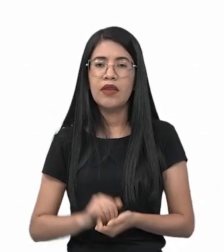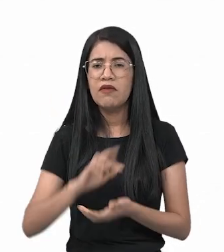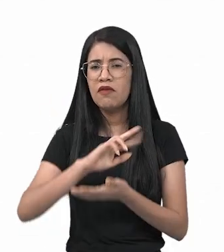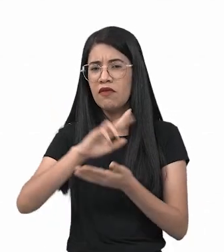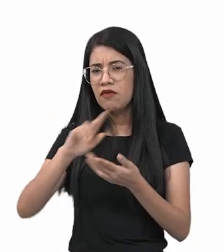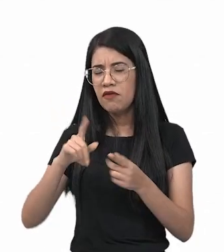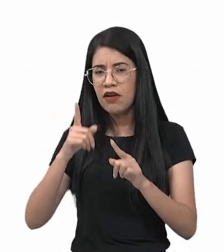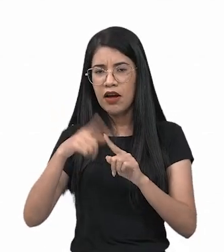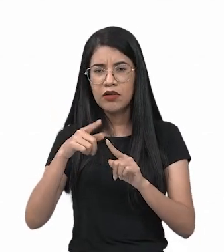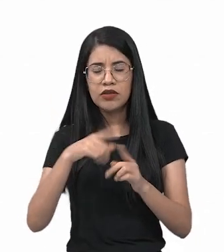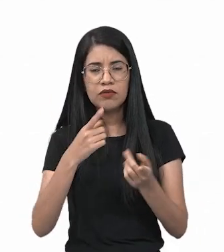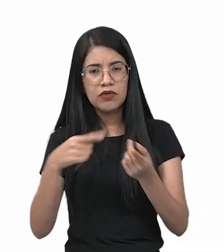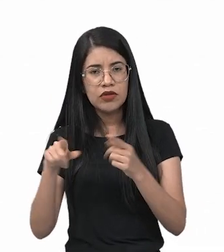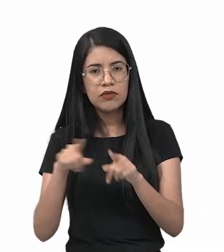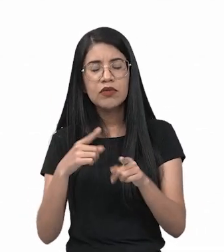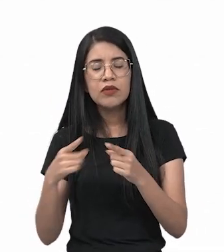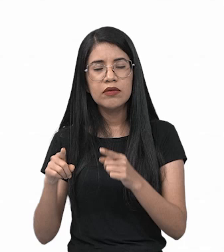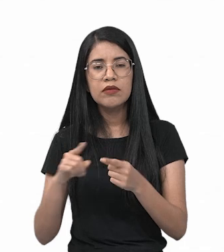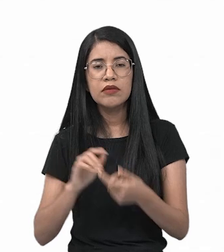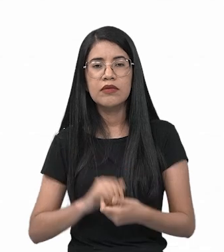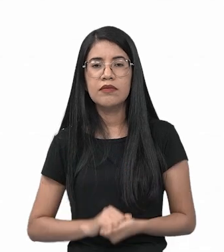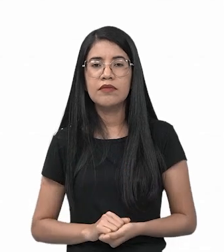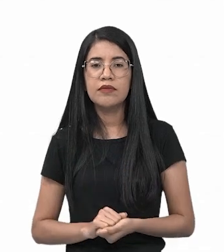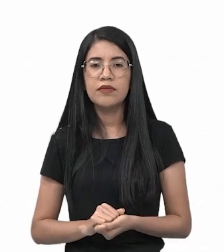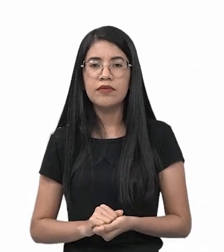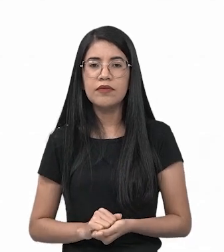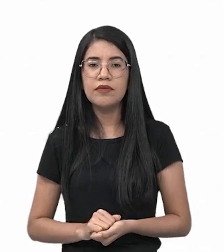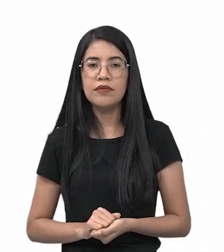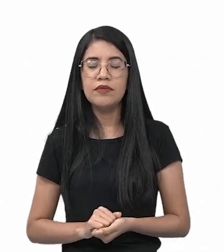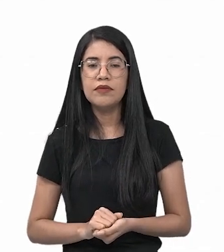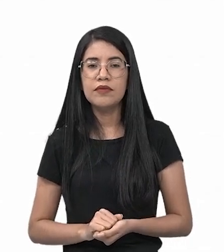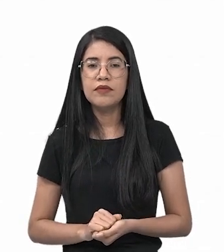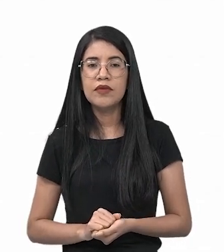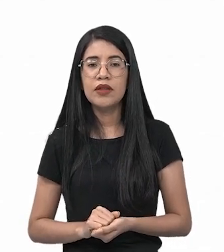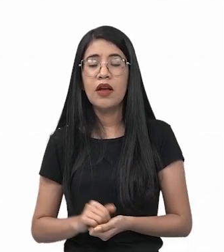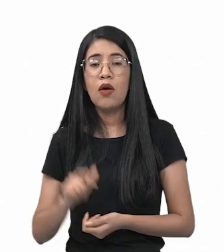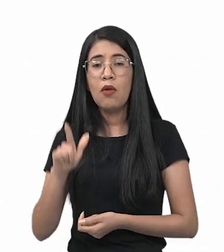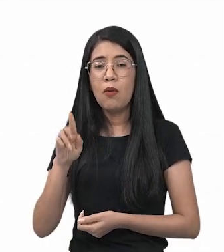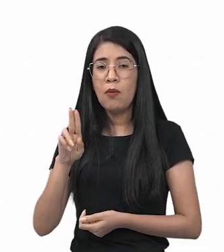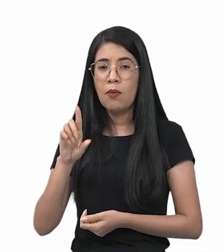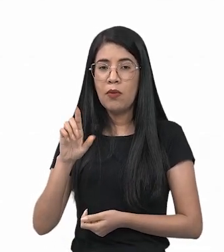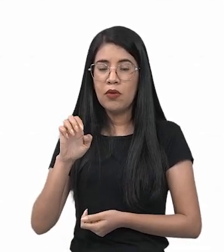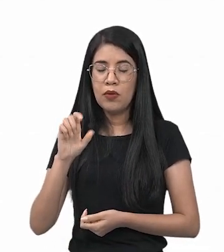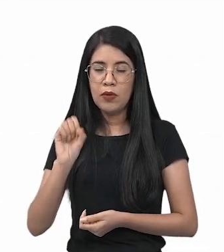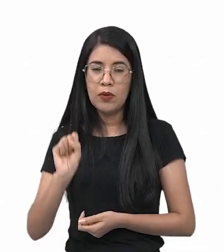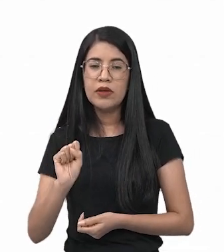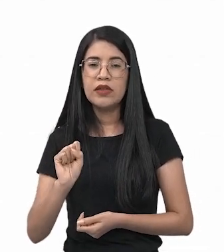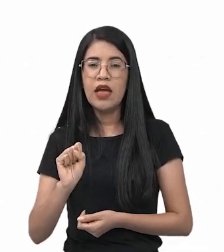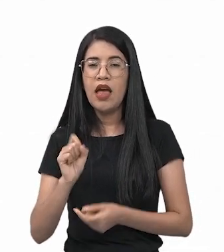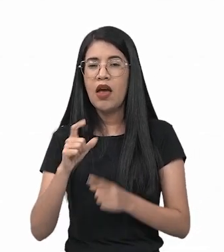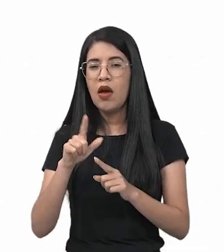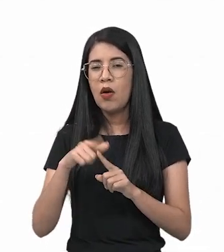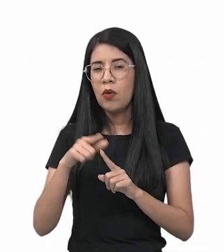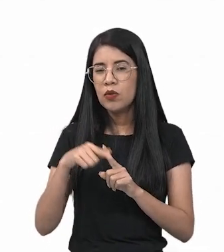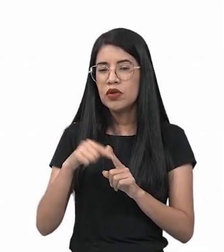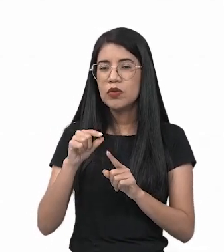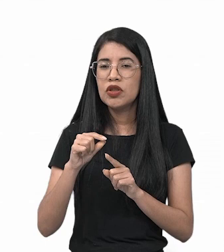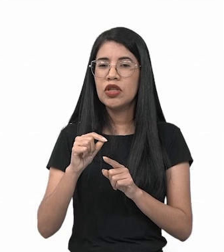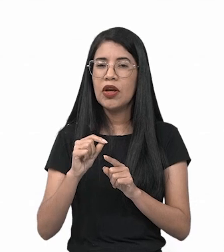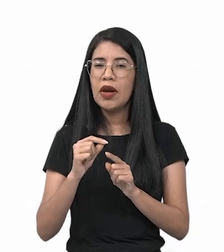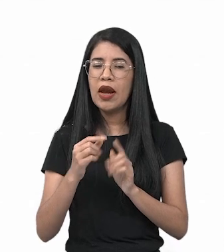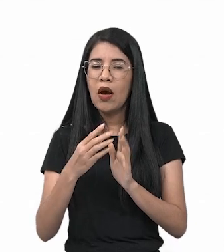funk, o pop, o hip hop e o country. O blues, por exemplo, é uma espécie de matriz para